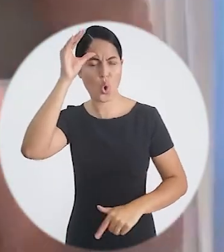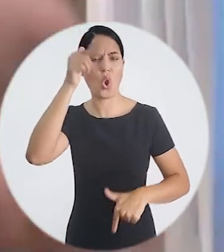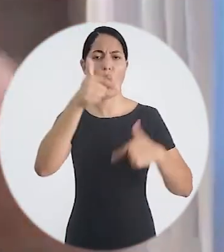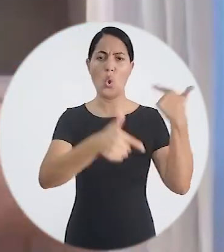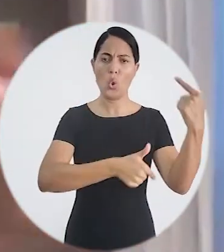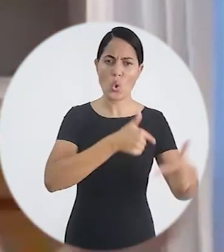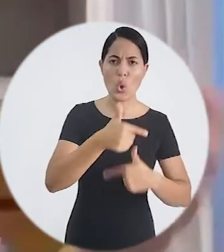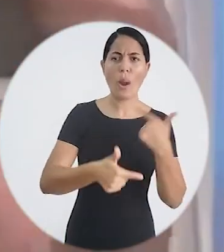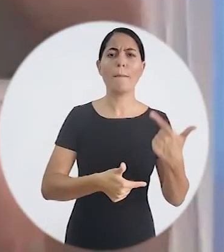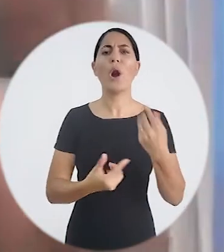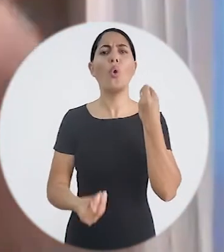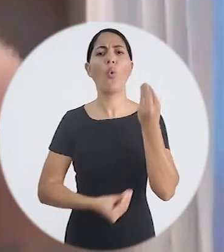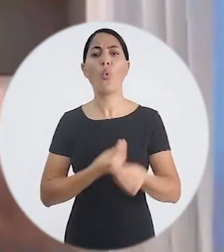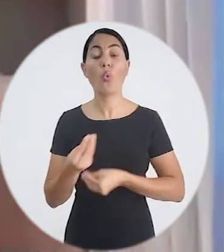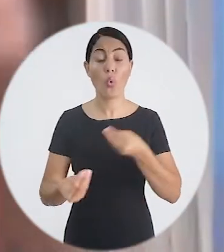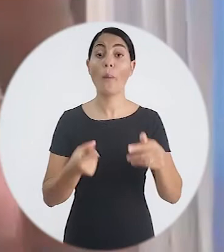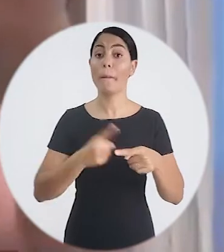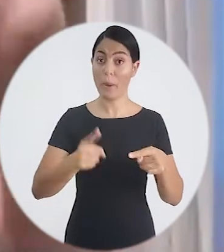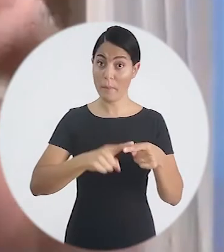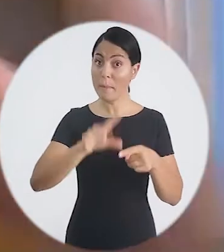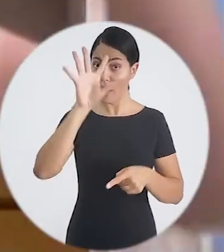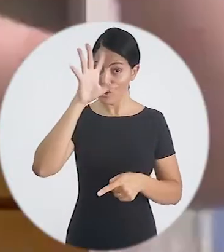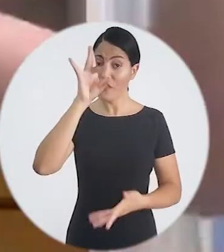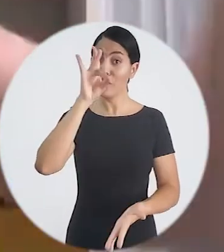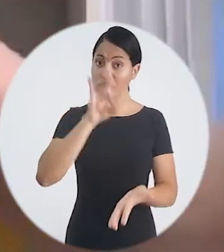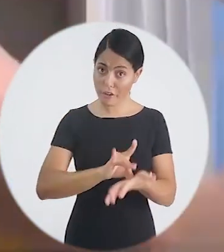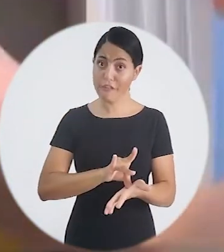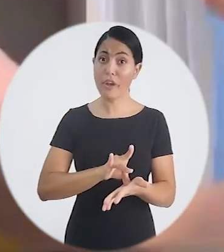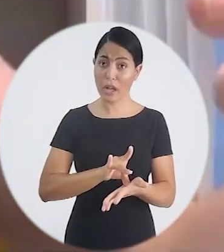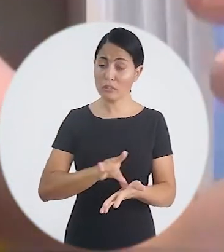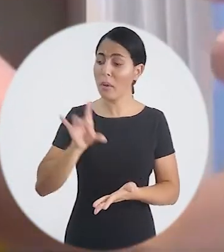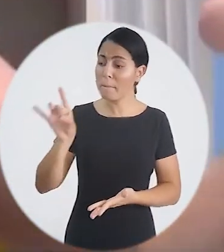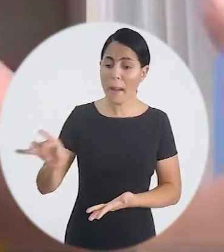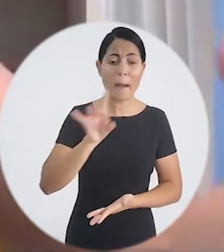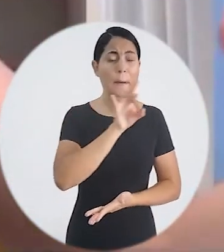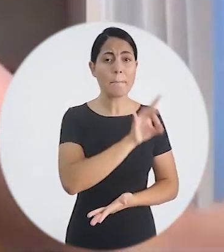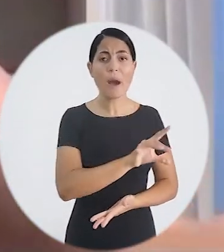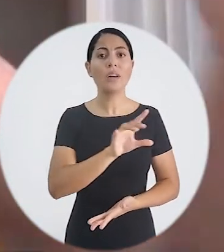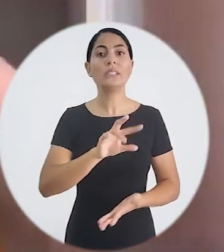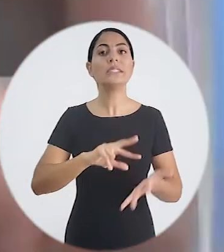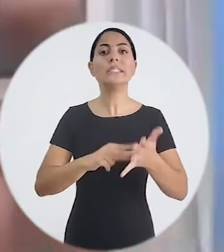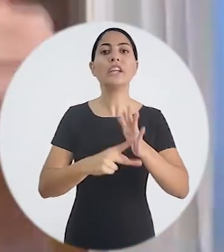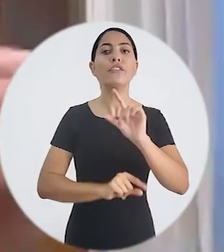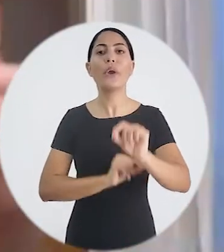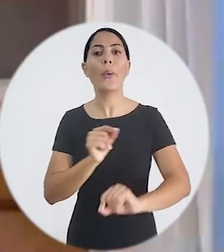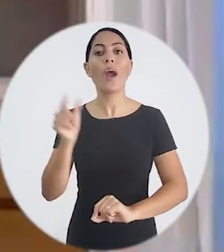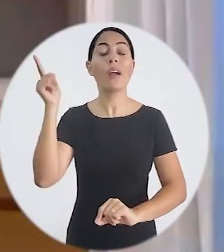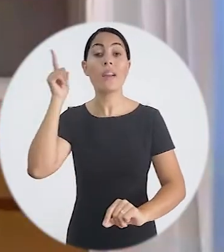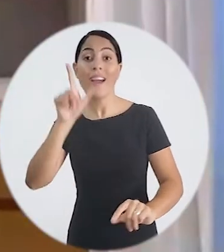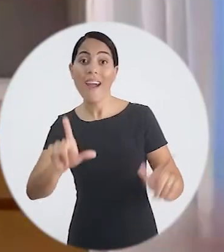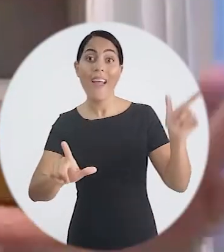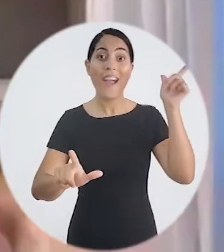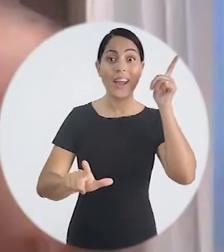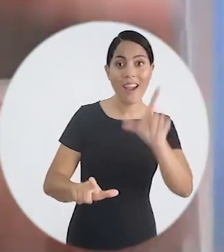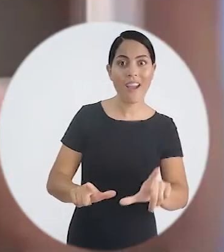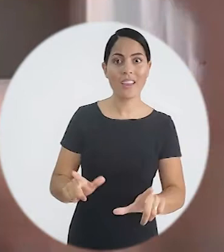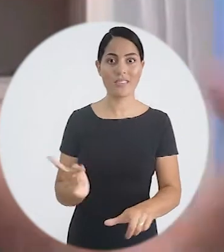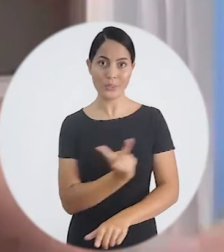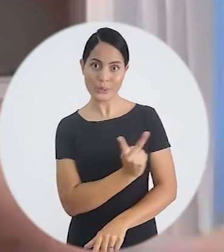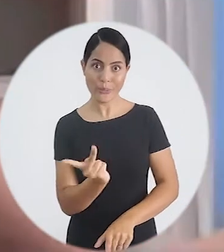seu conhecimento, a sua expertise para chegar numa solução que faça sentido para todo mundo, ou seja, que